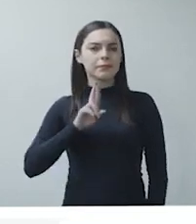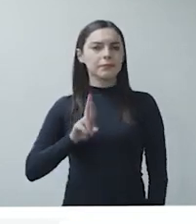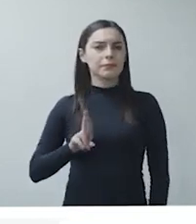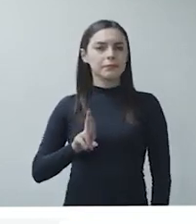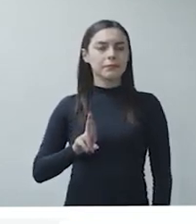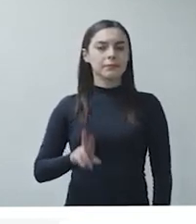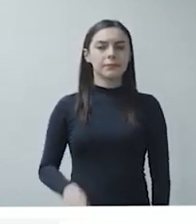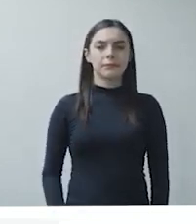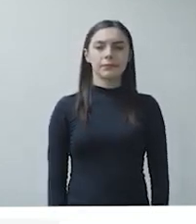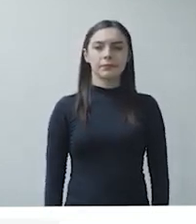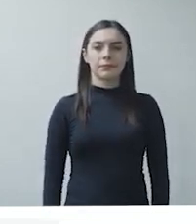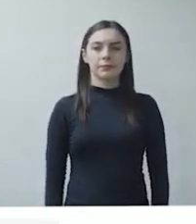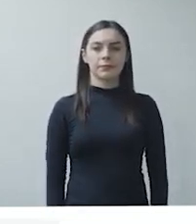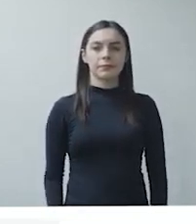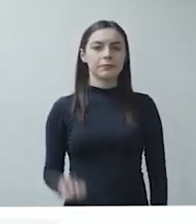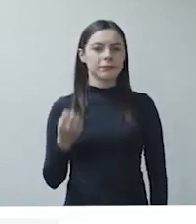a